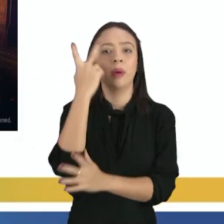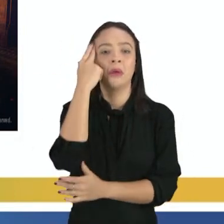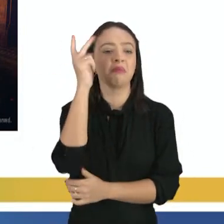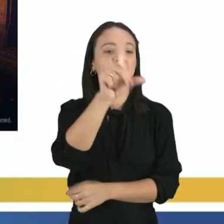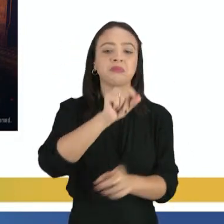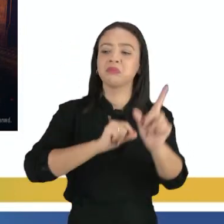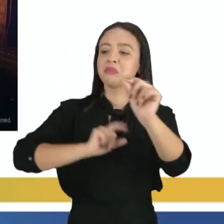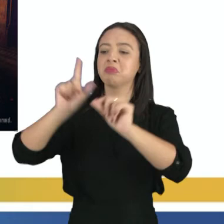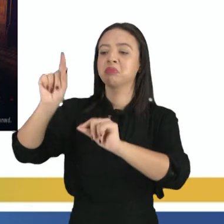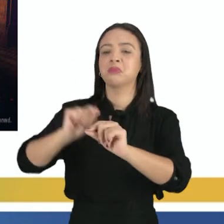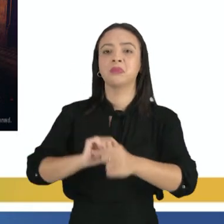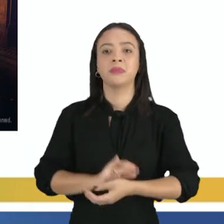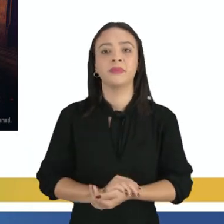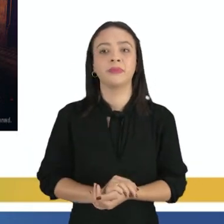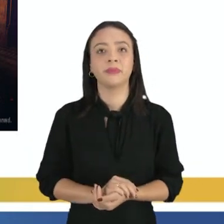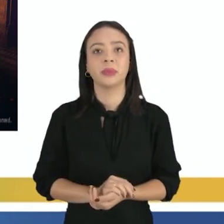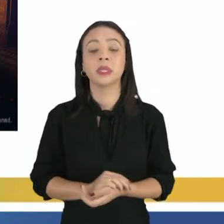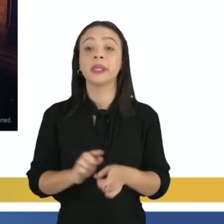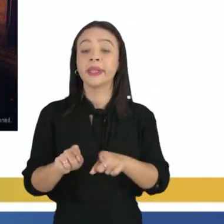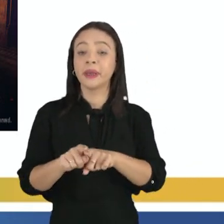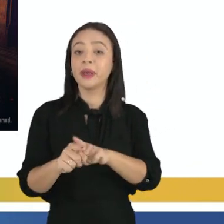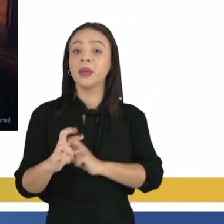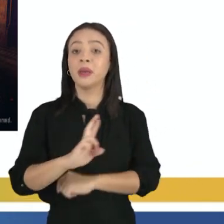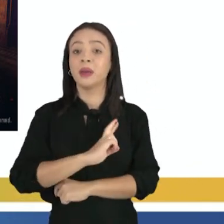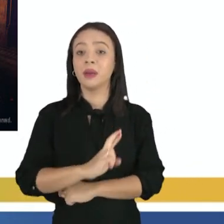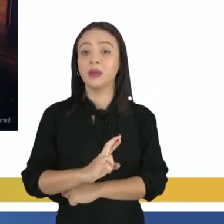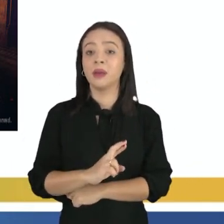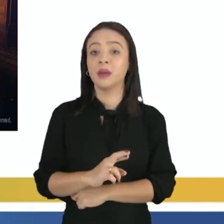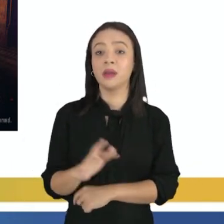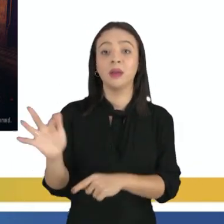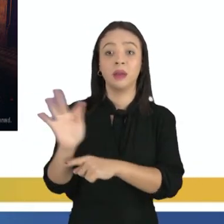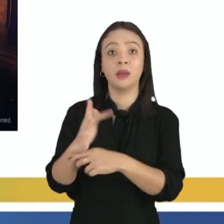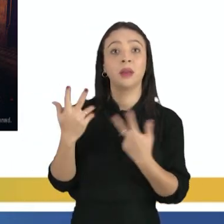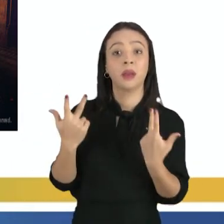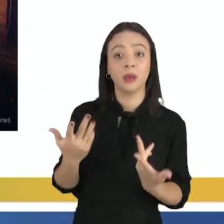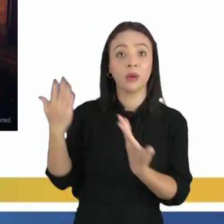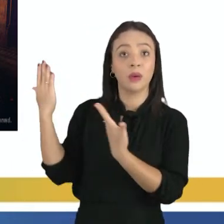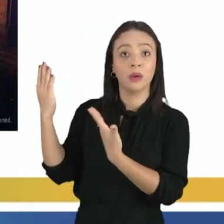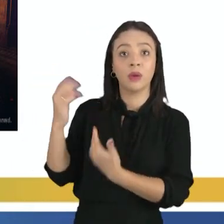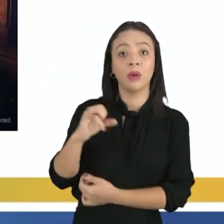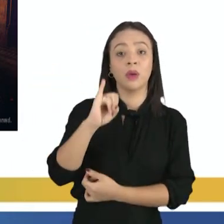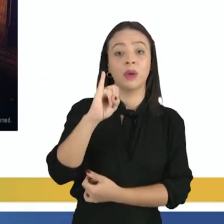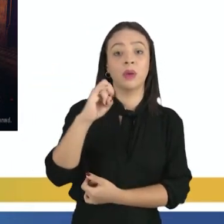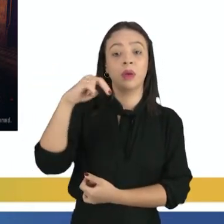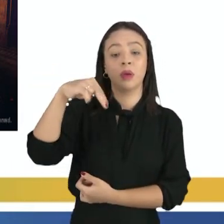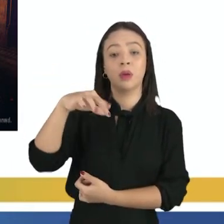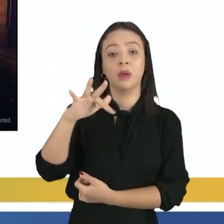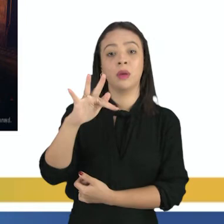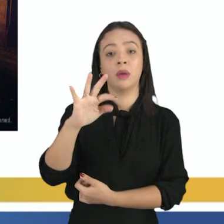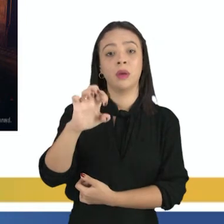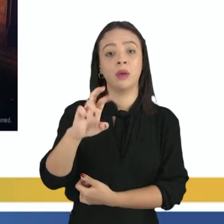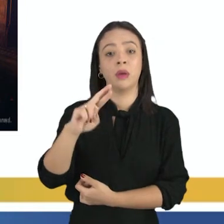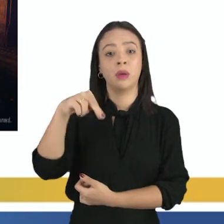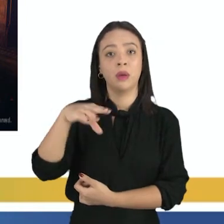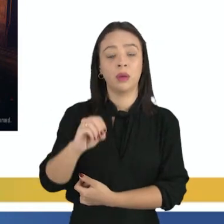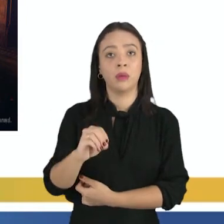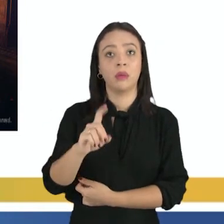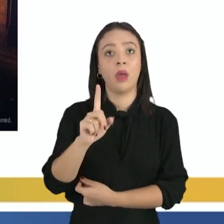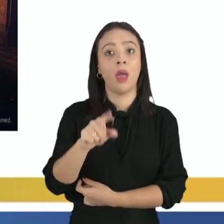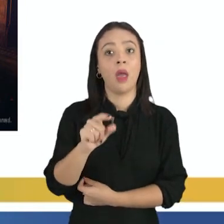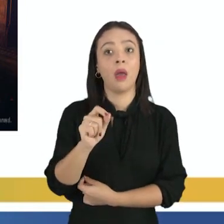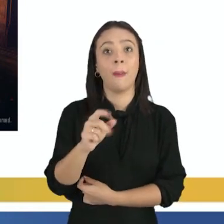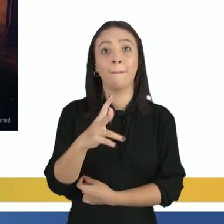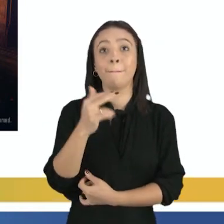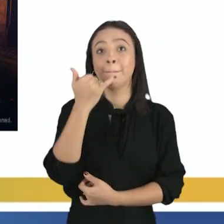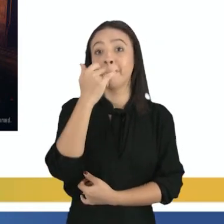né? E isso é reproduzido no mesmo filme do Tom Hanks, né, no Inferno, só que lá é uma situação parecida que nós